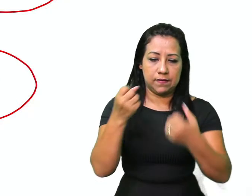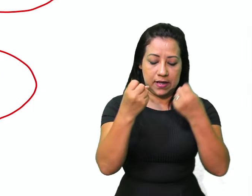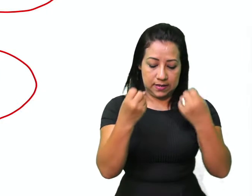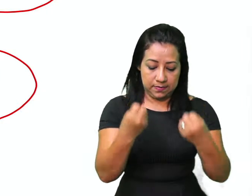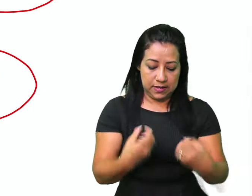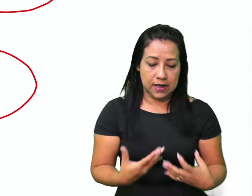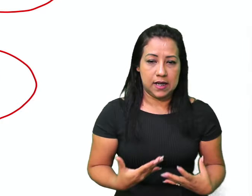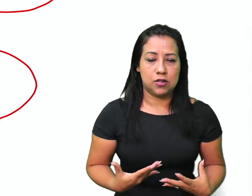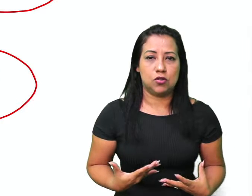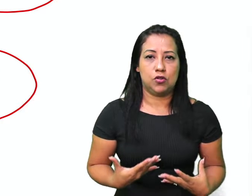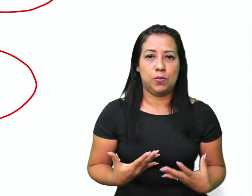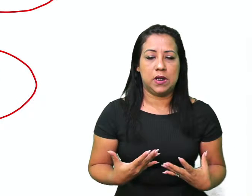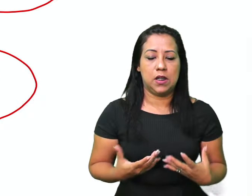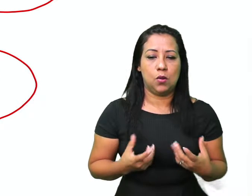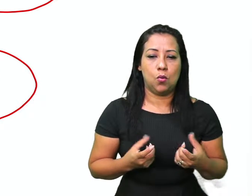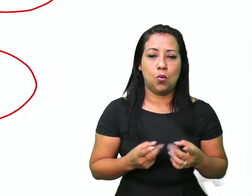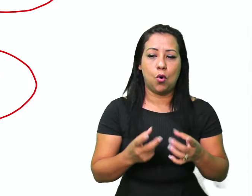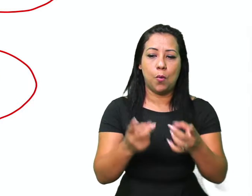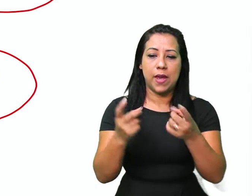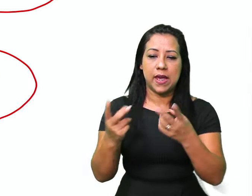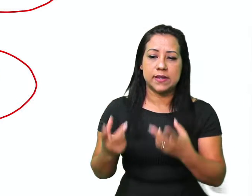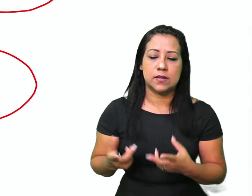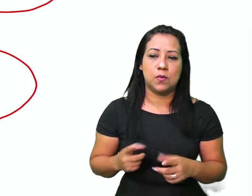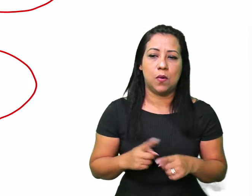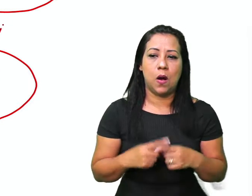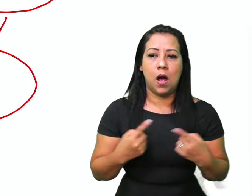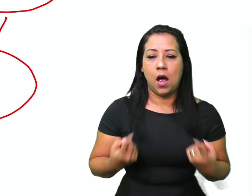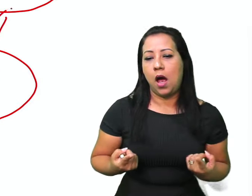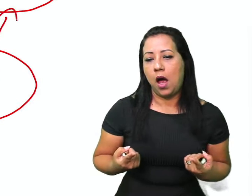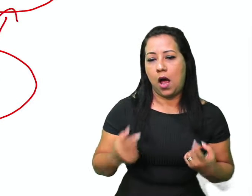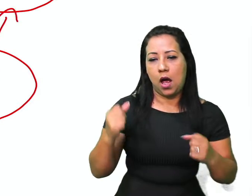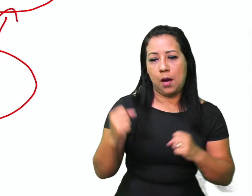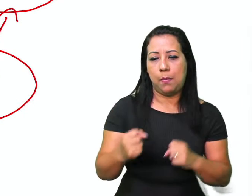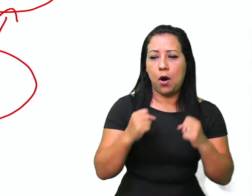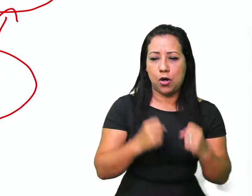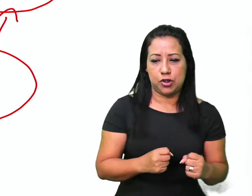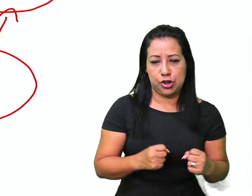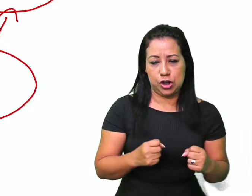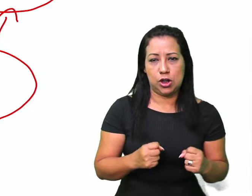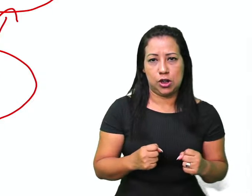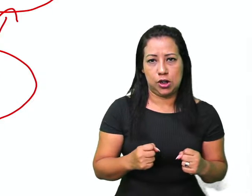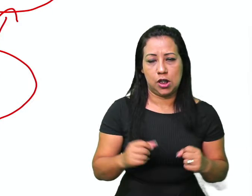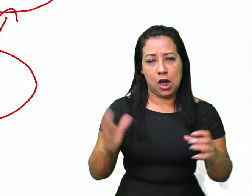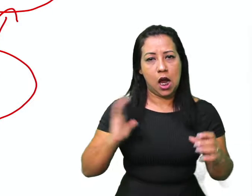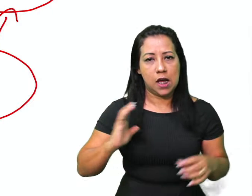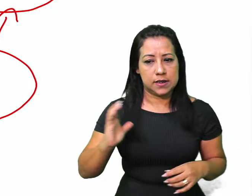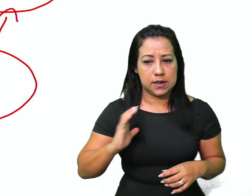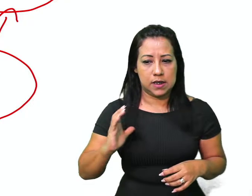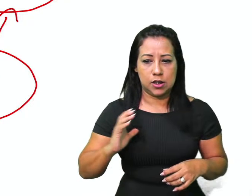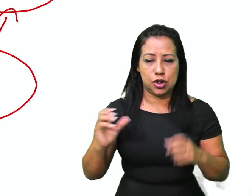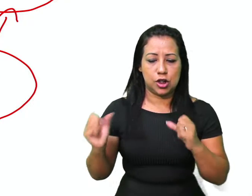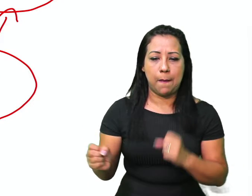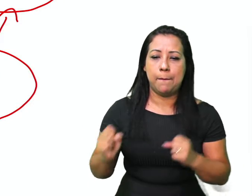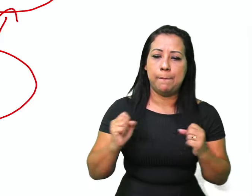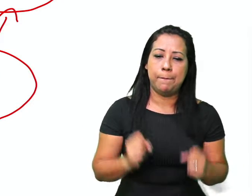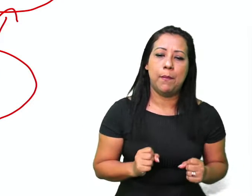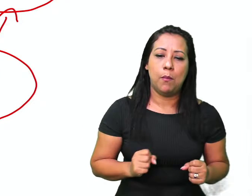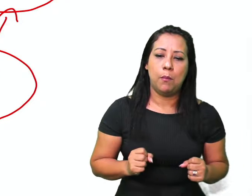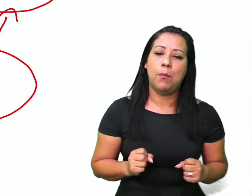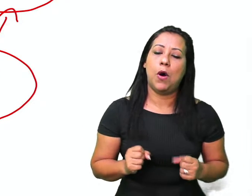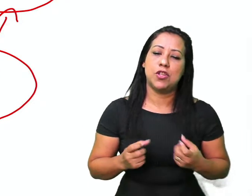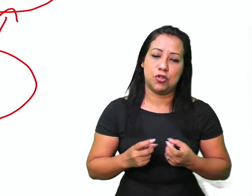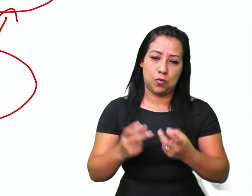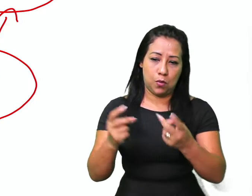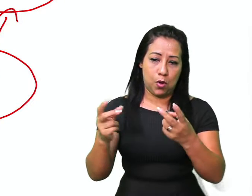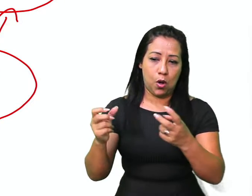portuárias, ok? A Arimateia, elas podem ser comercial? Claro que pode, ó. Elas podem ser portuária? Pode. Ela pode